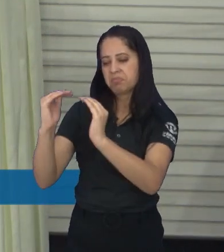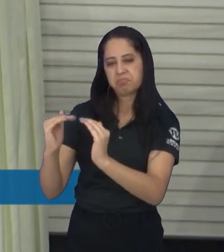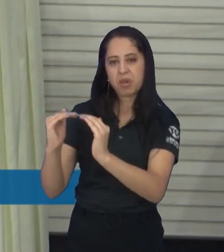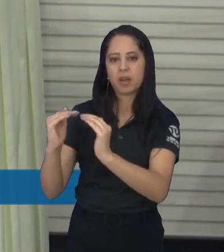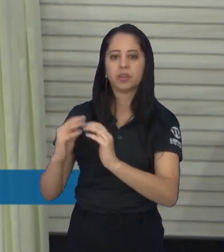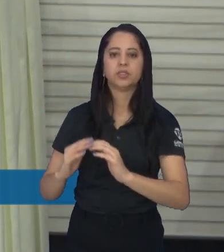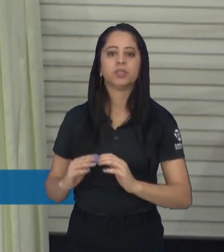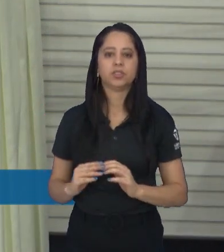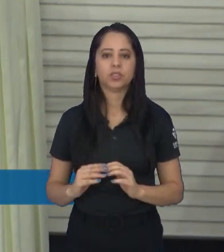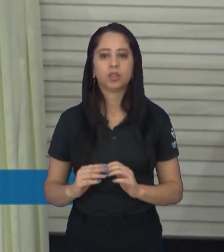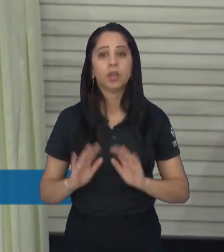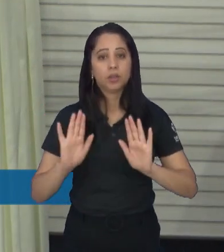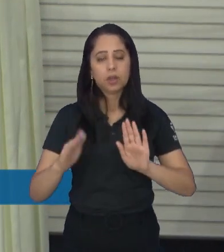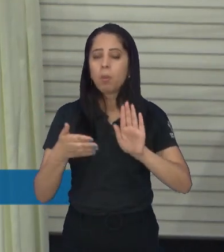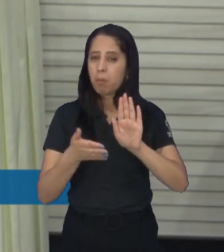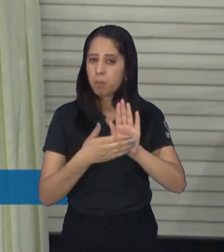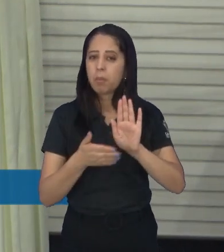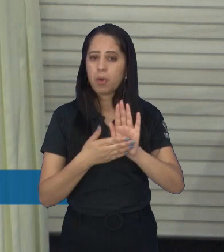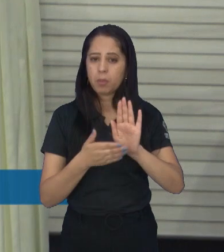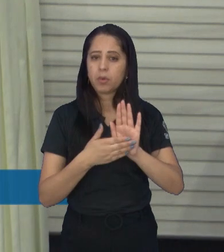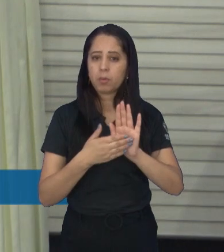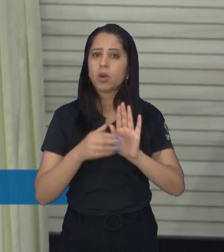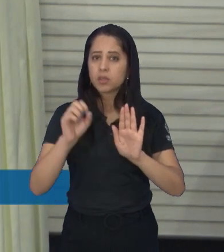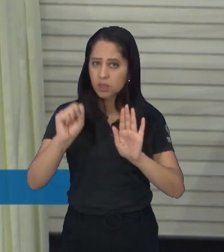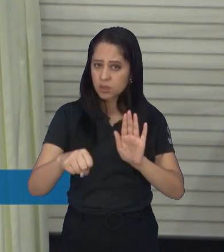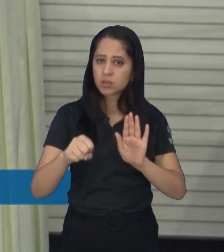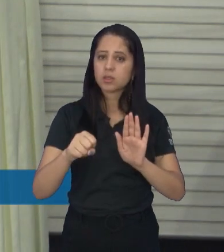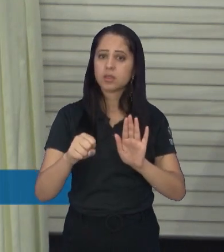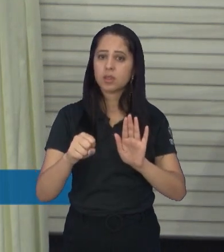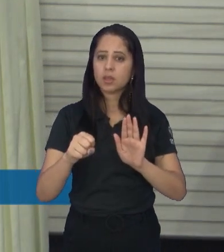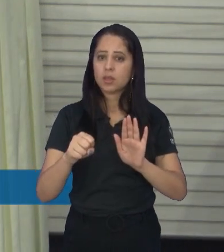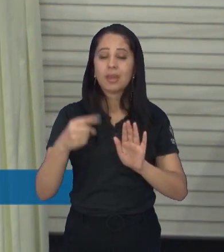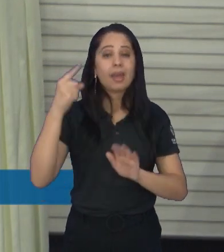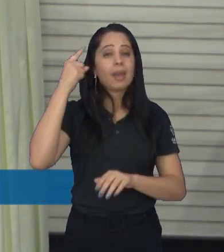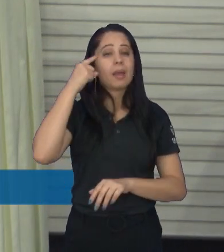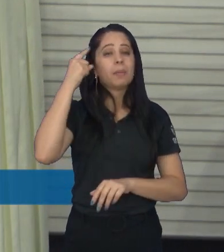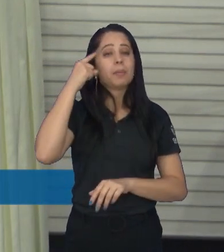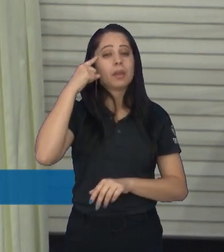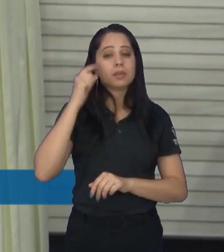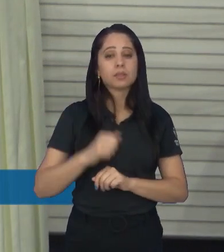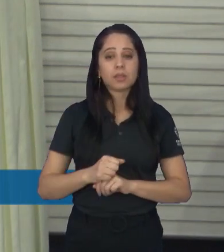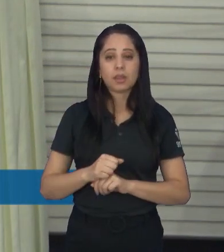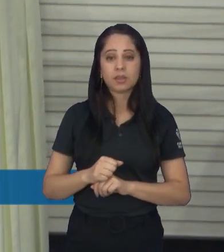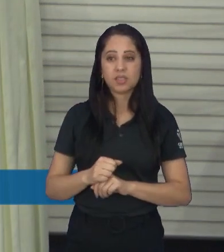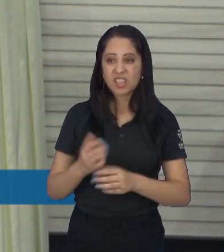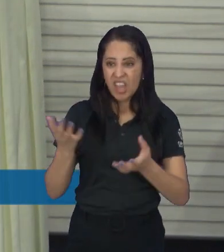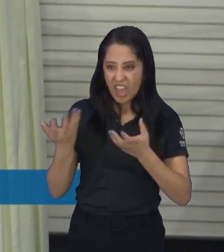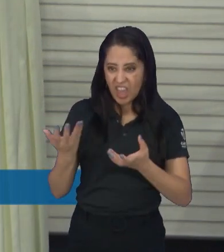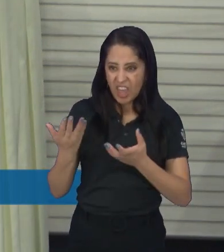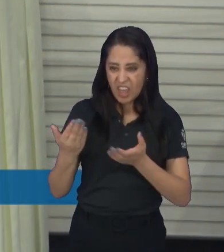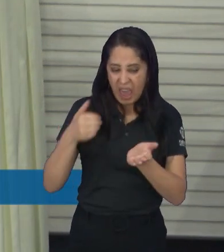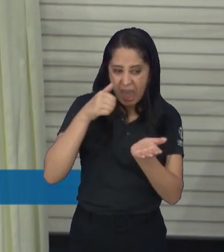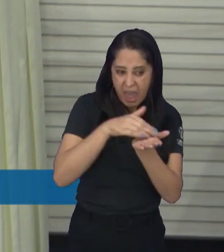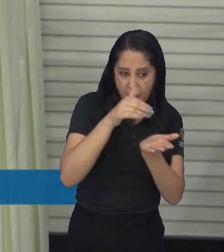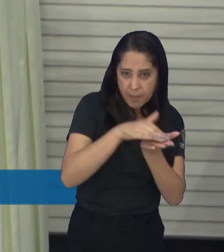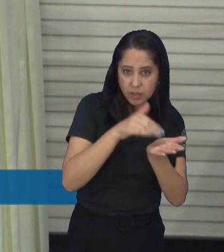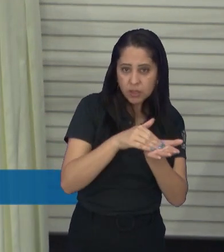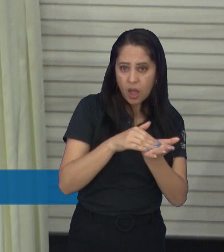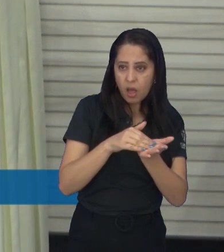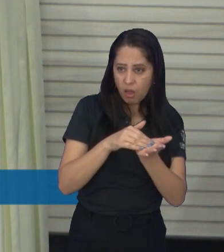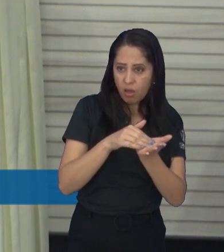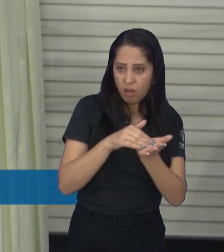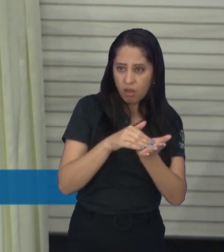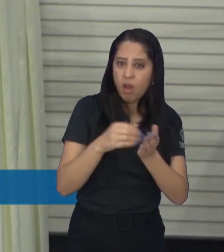sair então acho que é uma proposta que vocês também devem pensar para dizer para eles querem mandar a gente para algum lugar